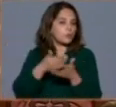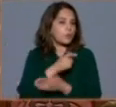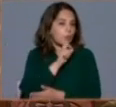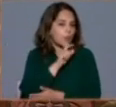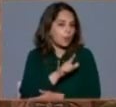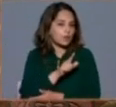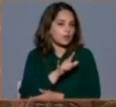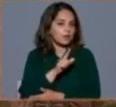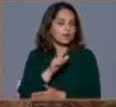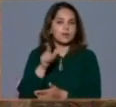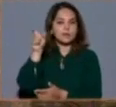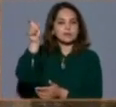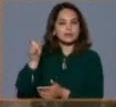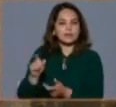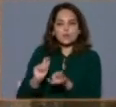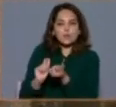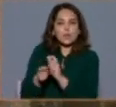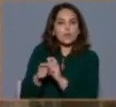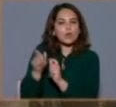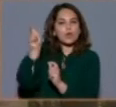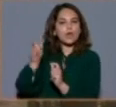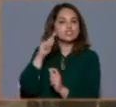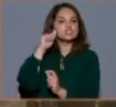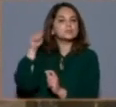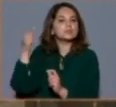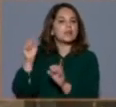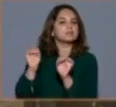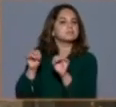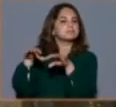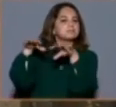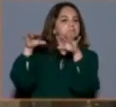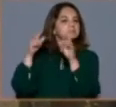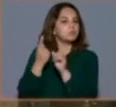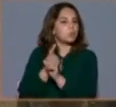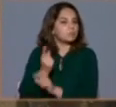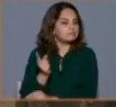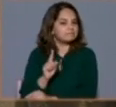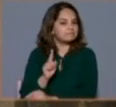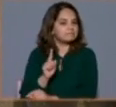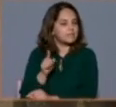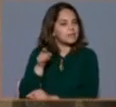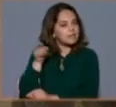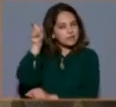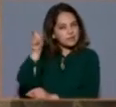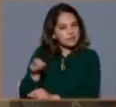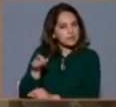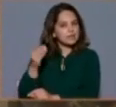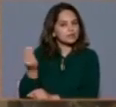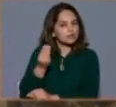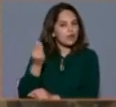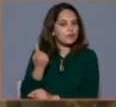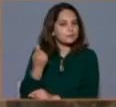a transforma num ser especial, sobre-humano, não é? Mas é alguém que precisa de crescer,